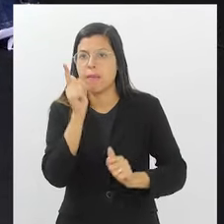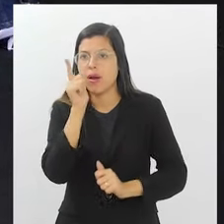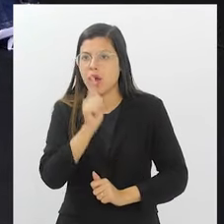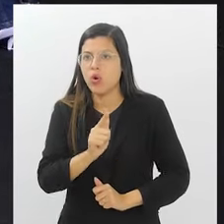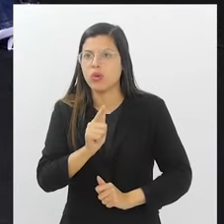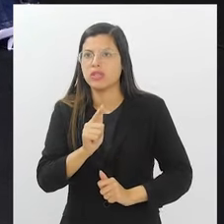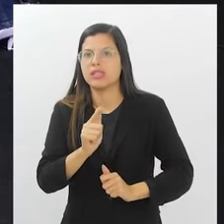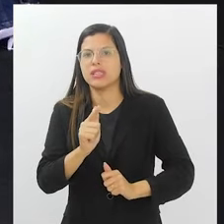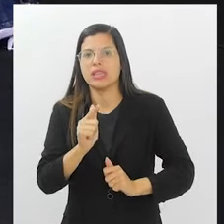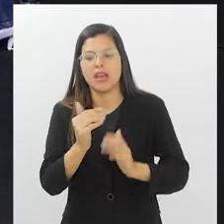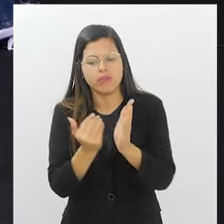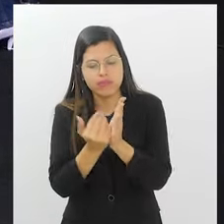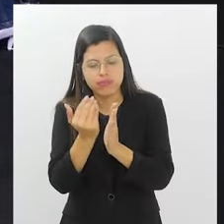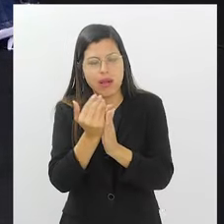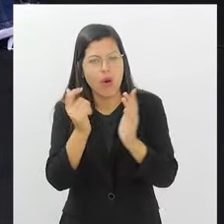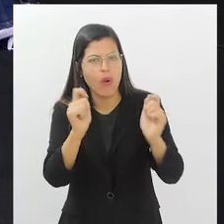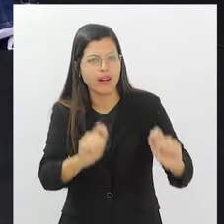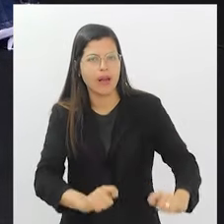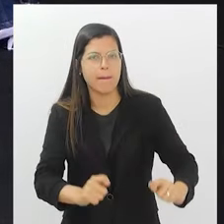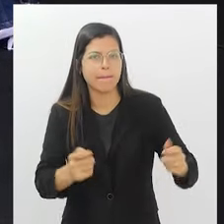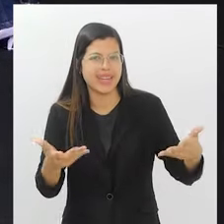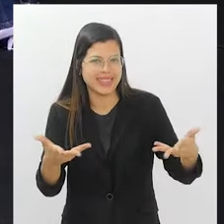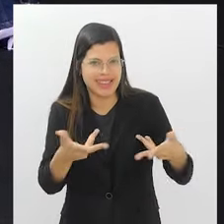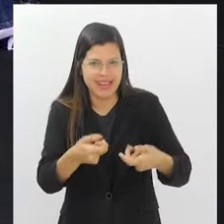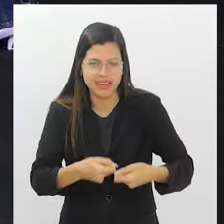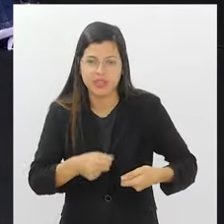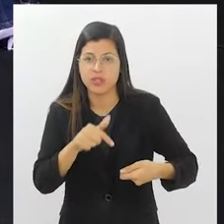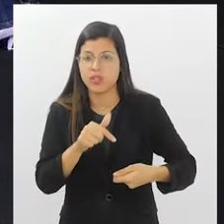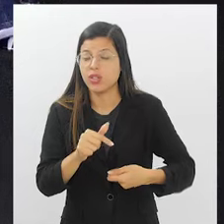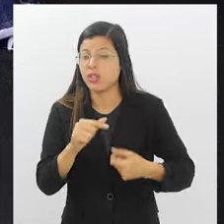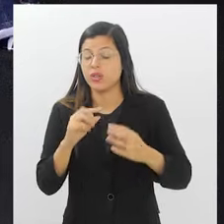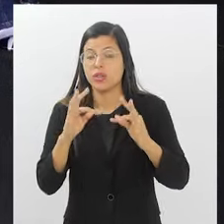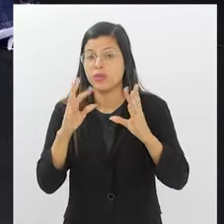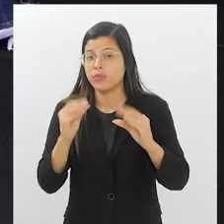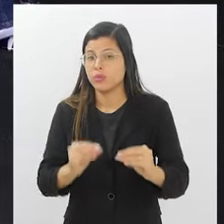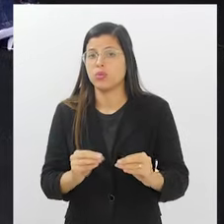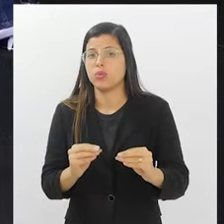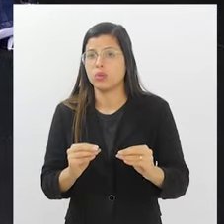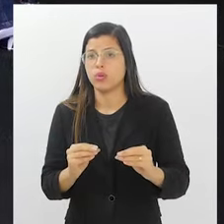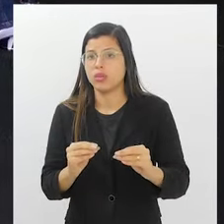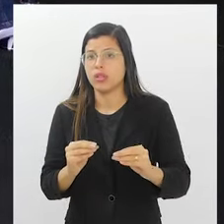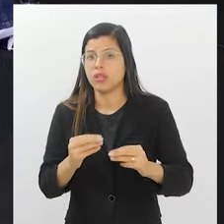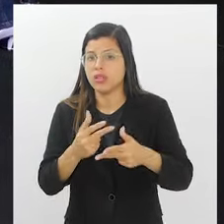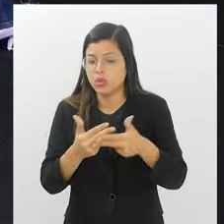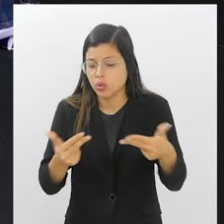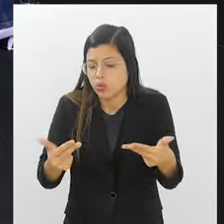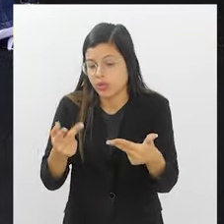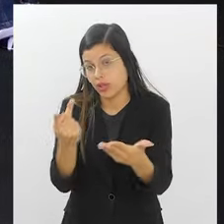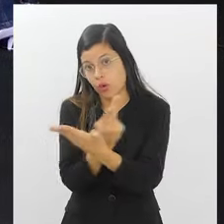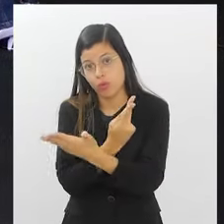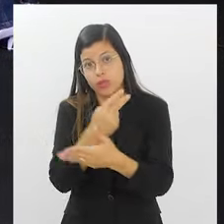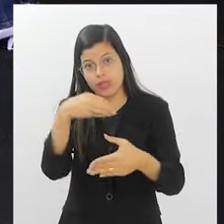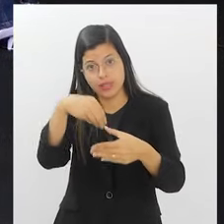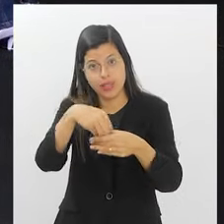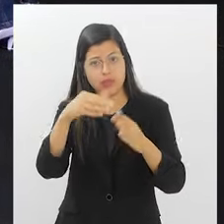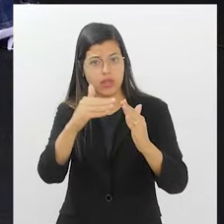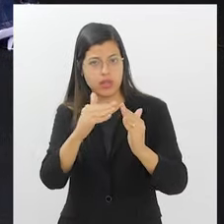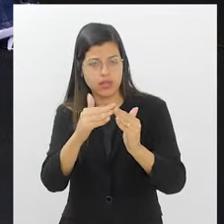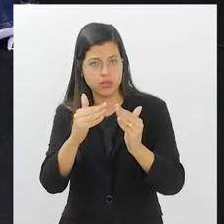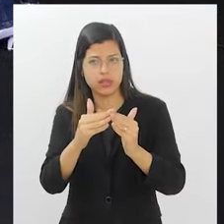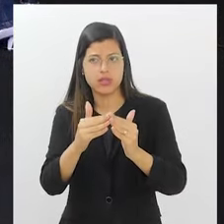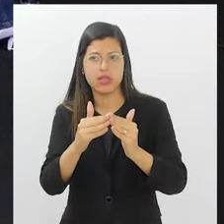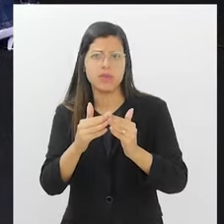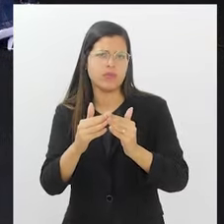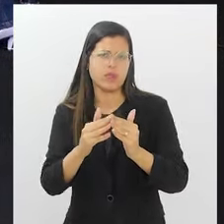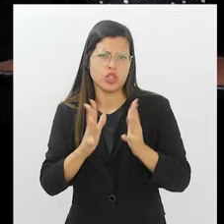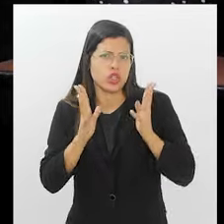aumentar as habilidades desse assistido em todas as questões voltadas que acontecem no lar,